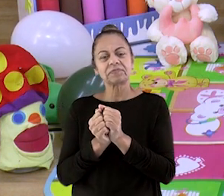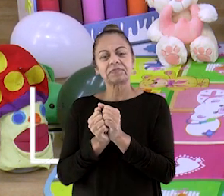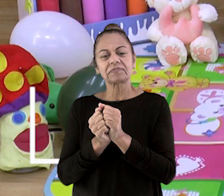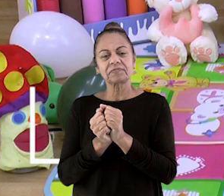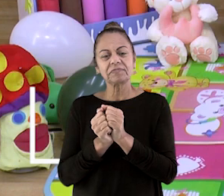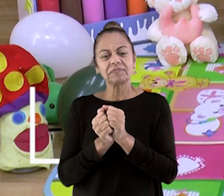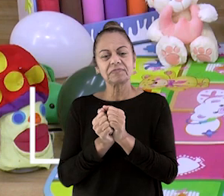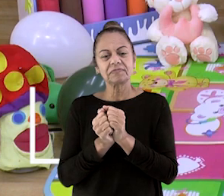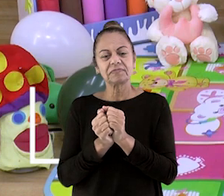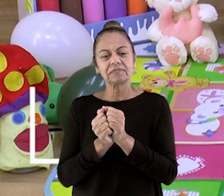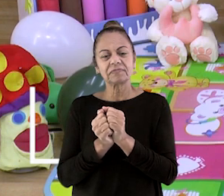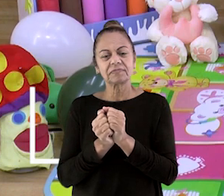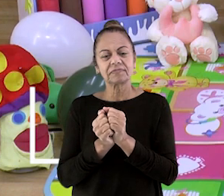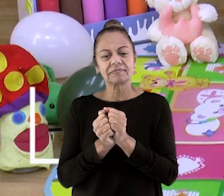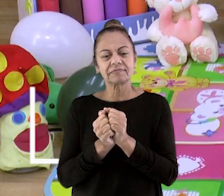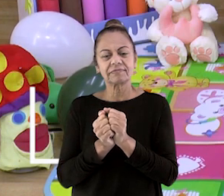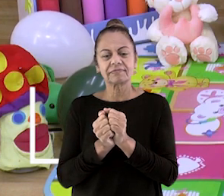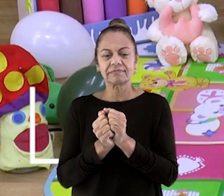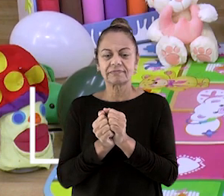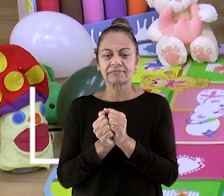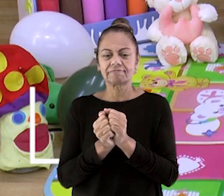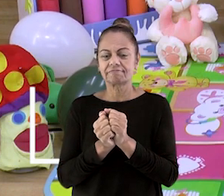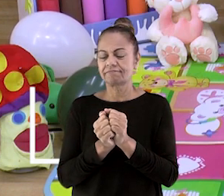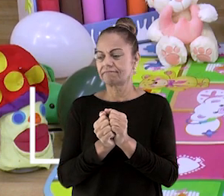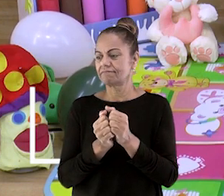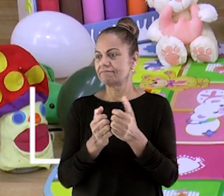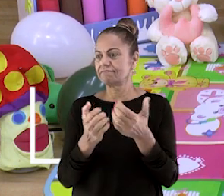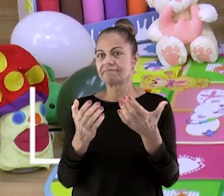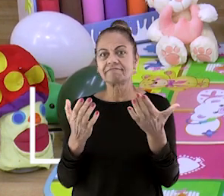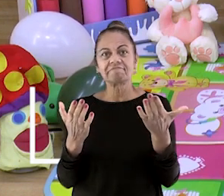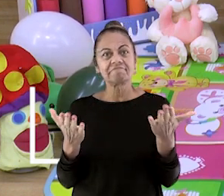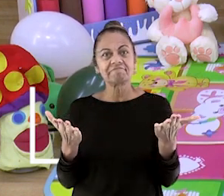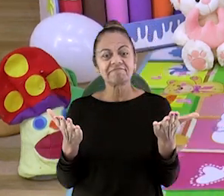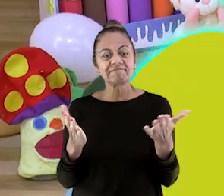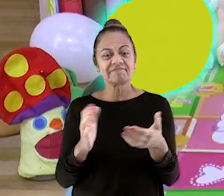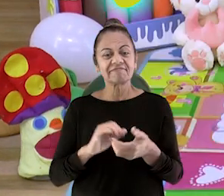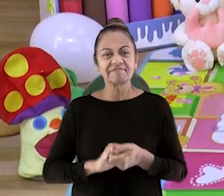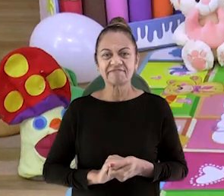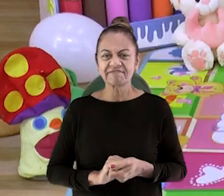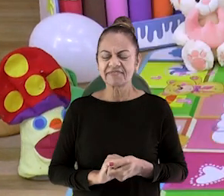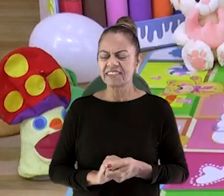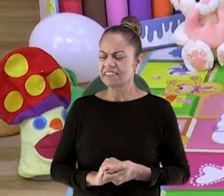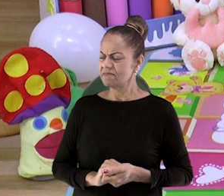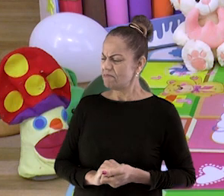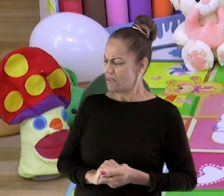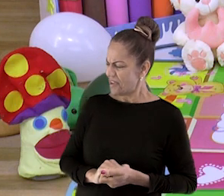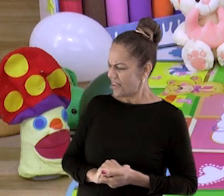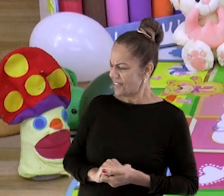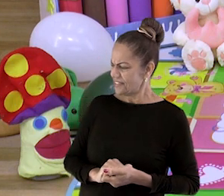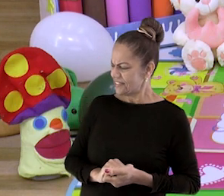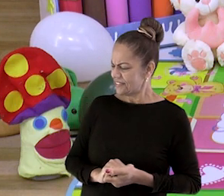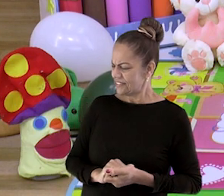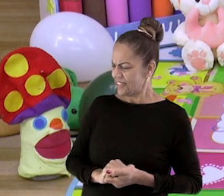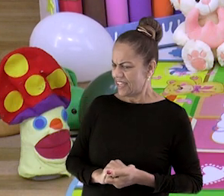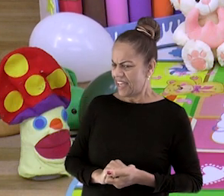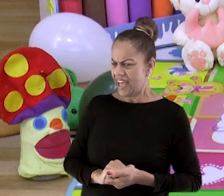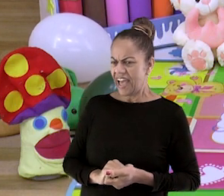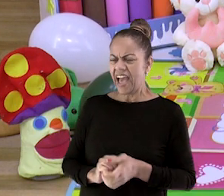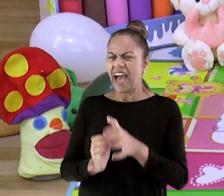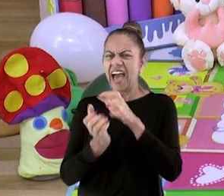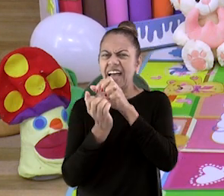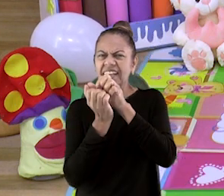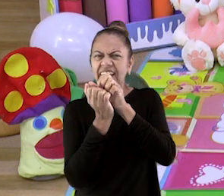não eu errei ainda então eu errei aí será possível ter